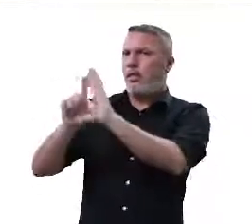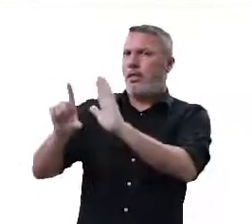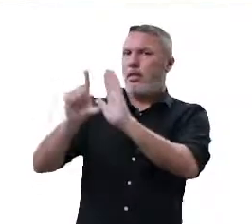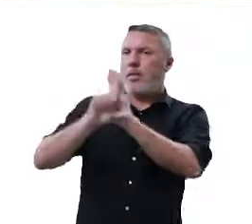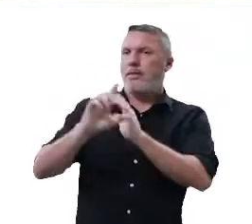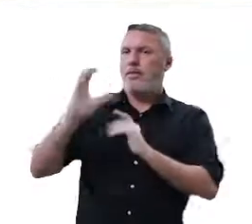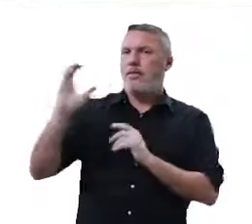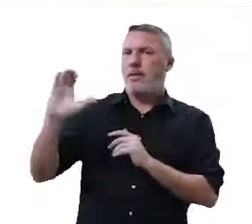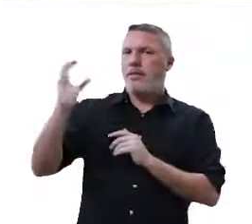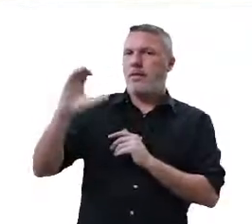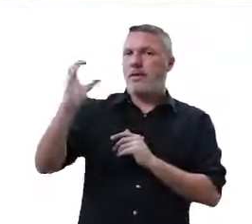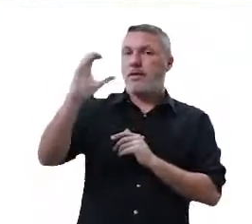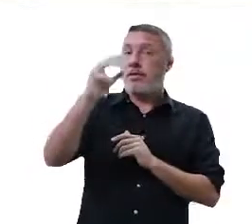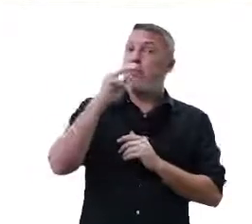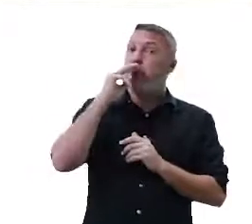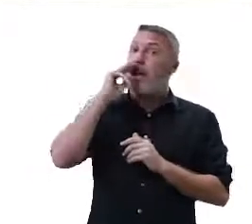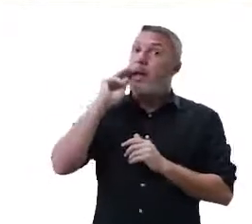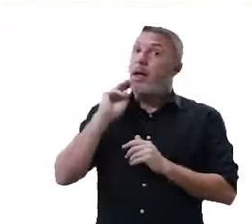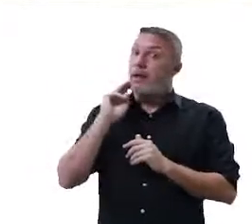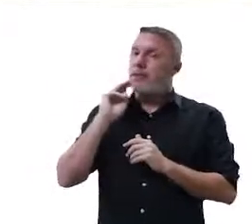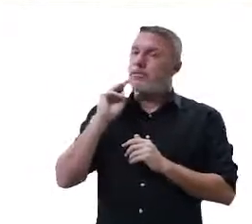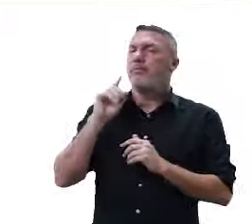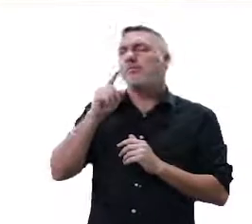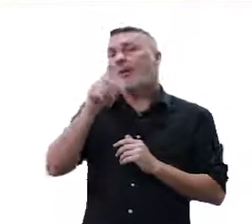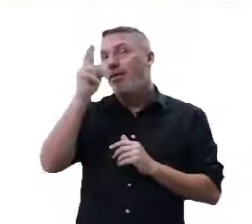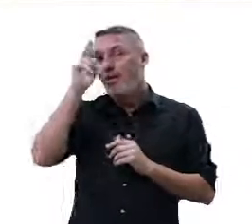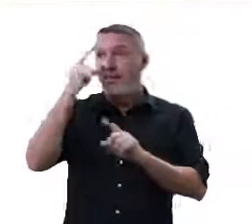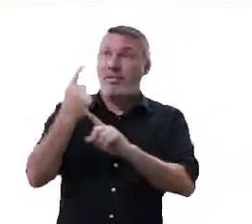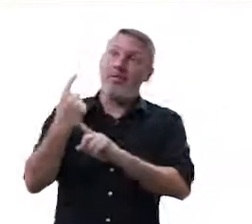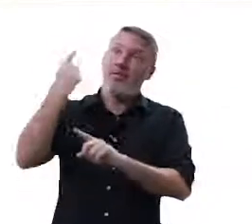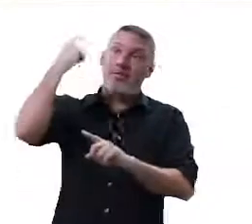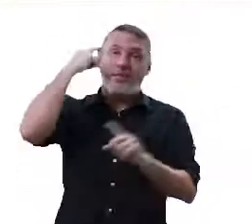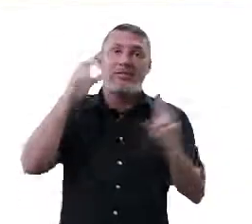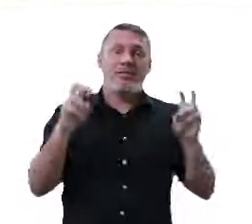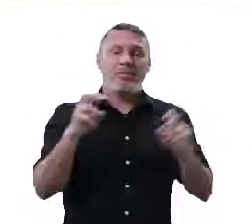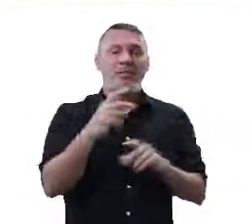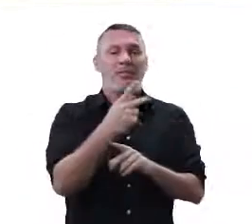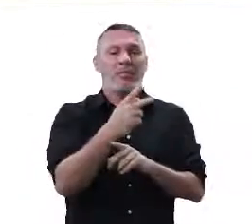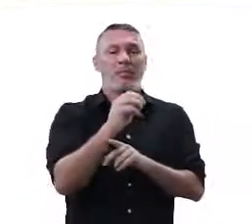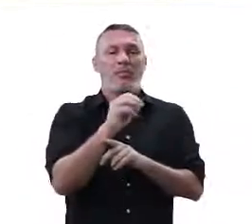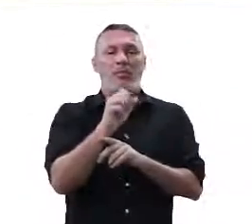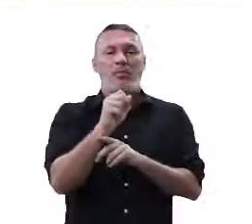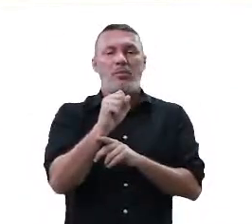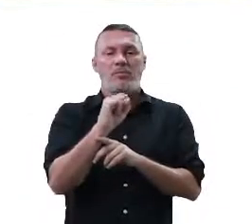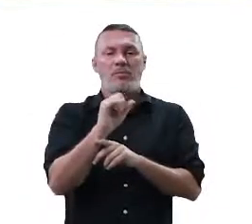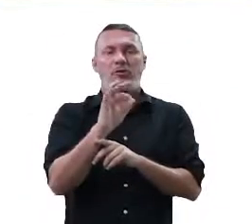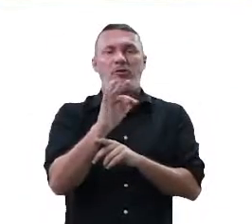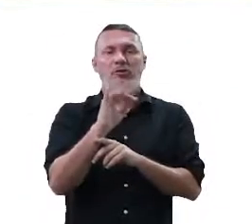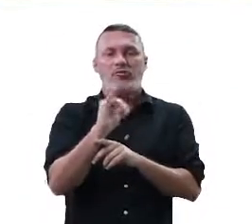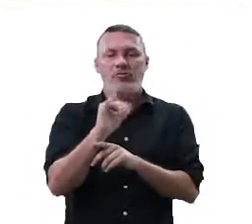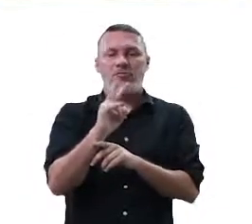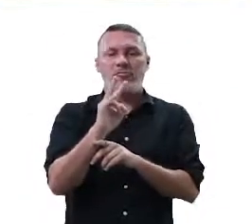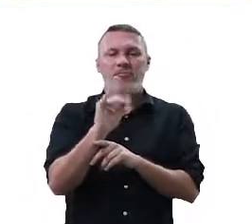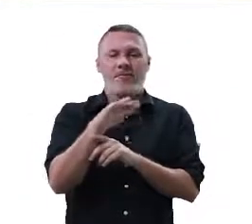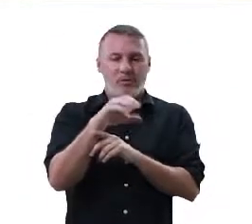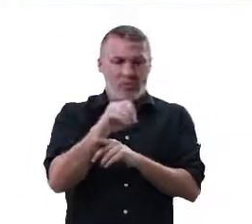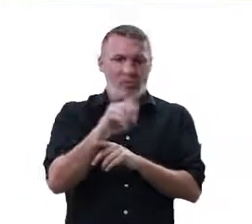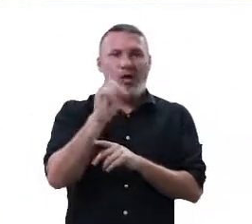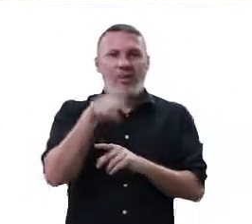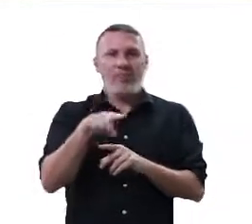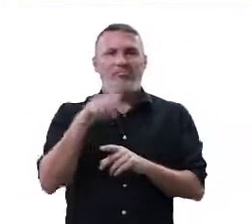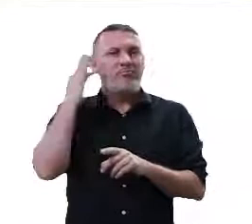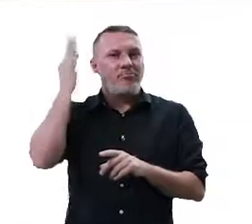leis, leis científicas, certo? Aí é só vocês lembrarem um pouco do positivismo de Auguste Comte,